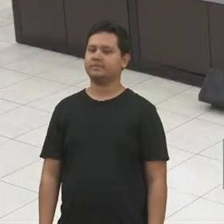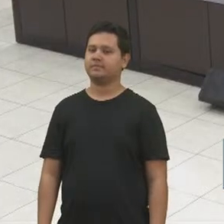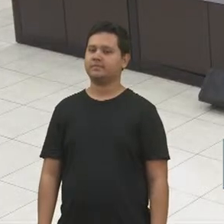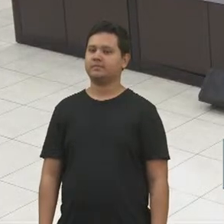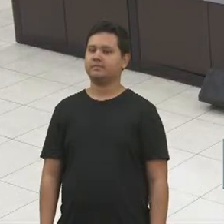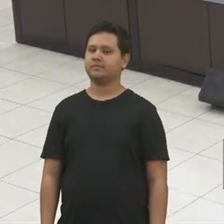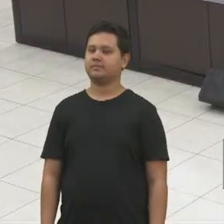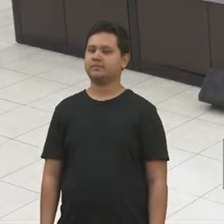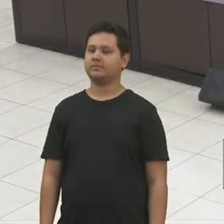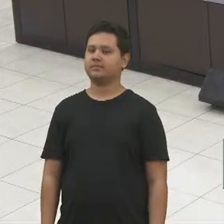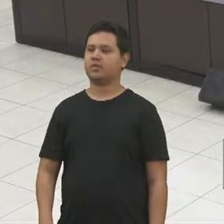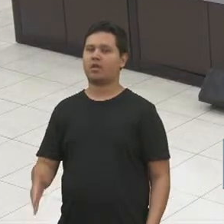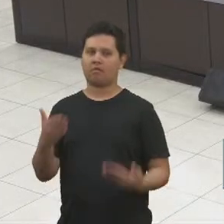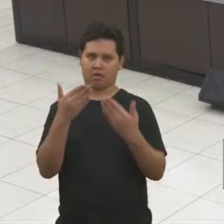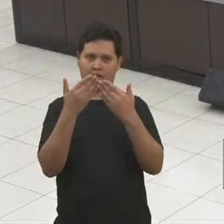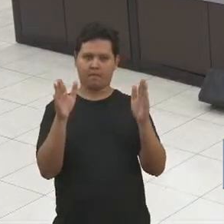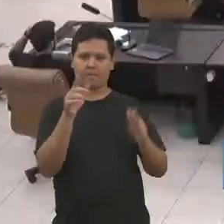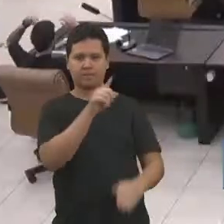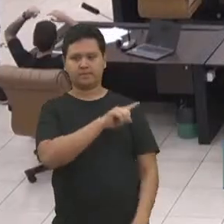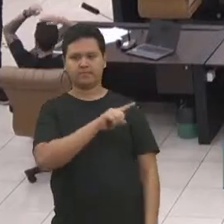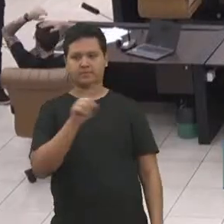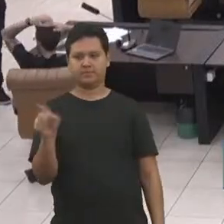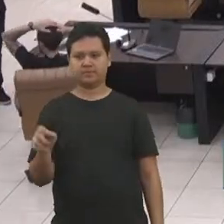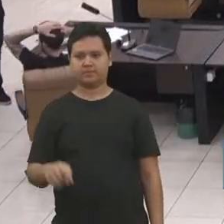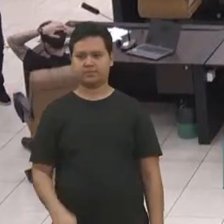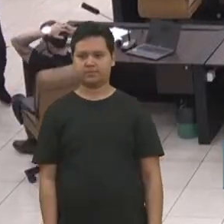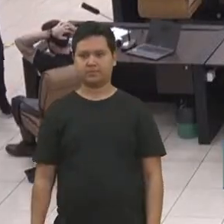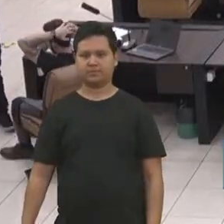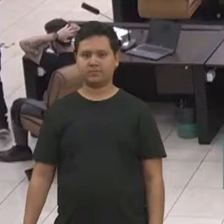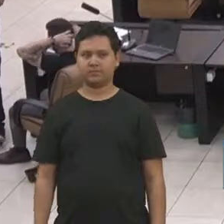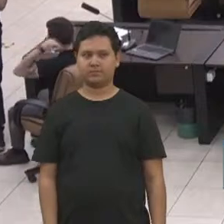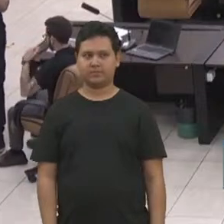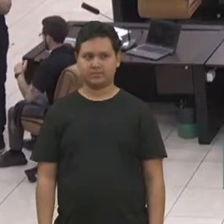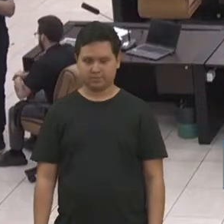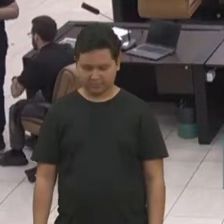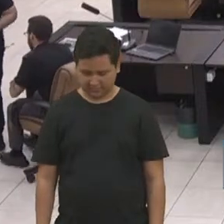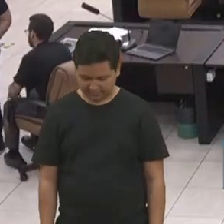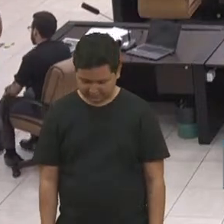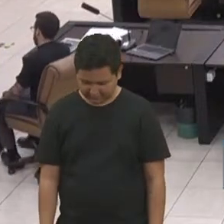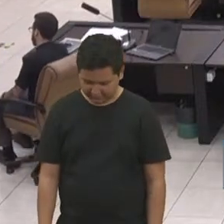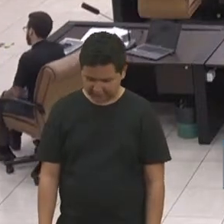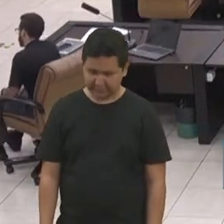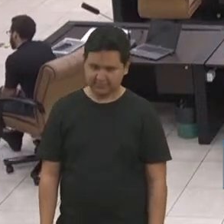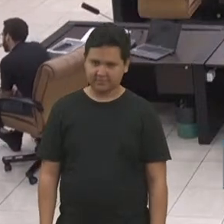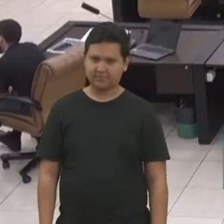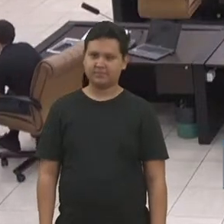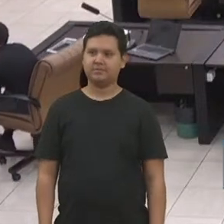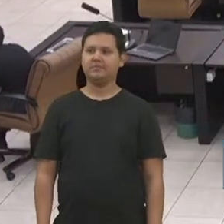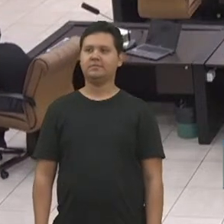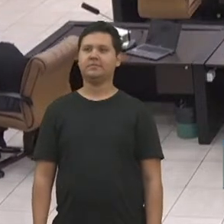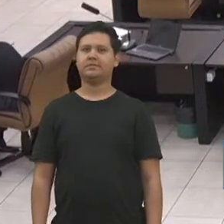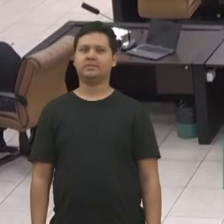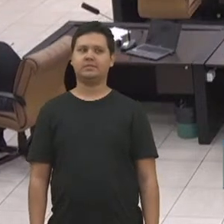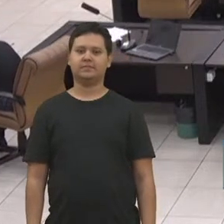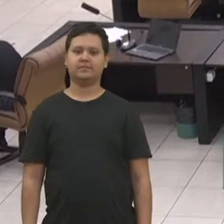A palavra está aberta para os vereadores.